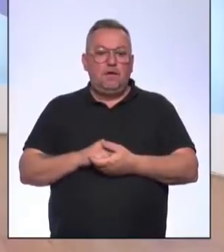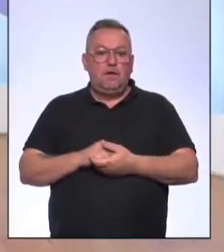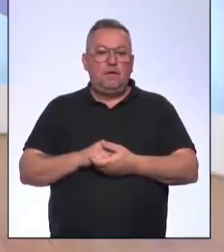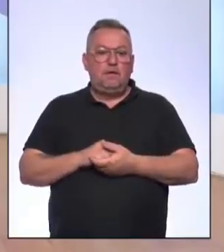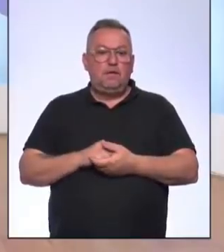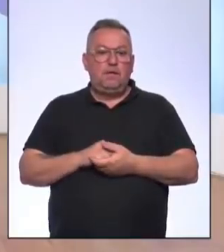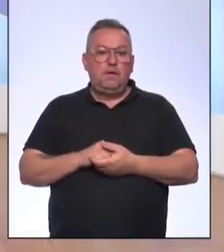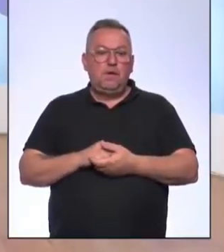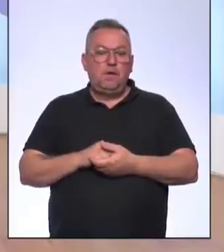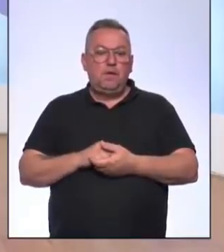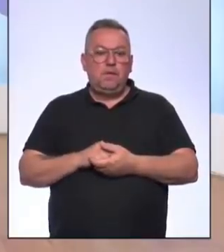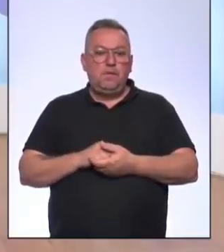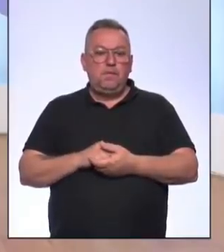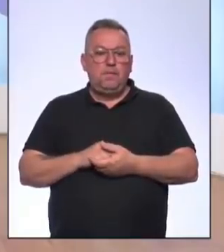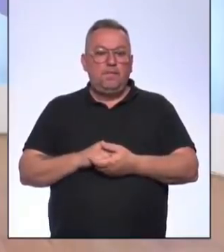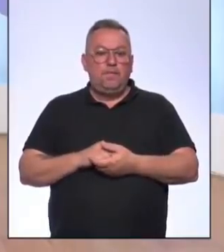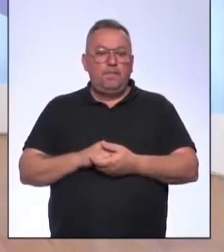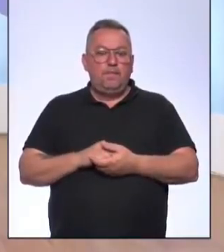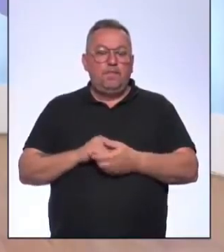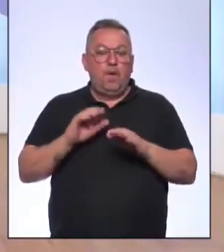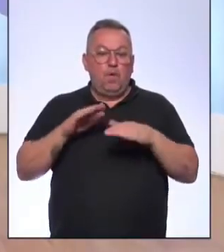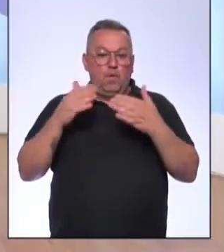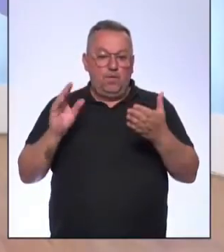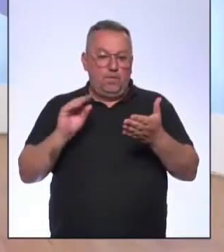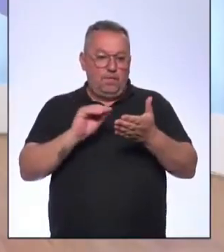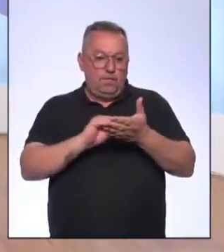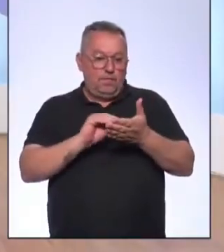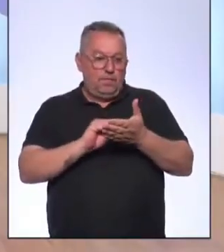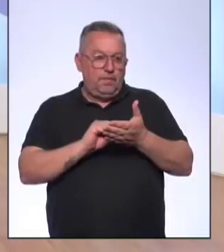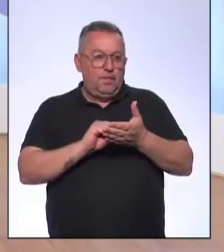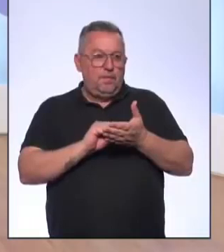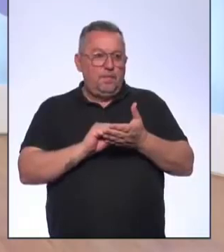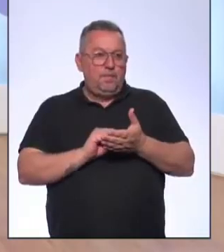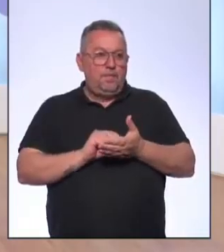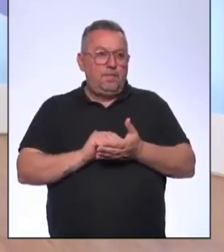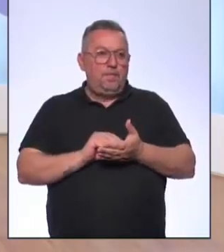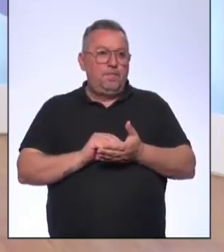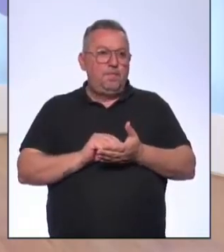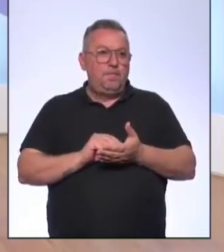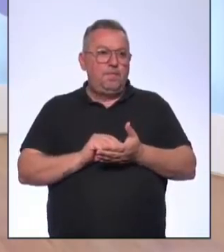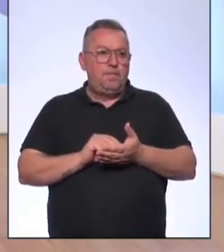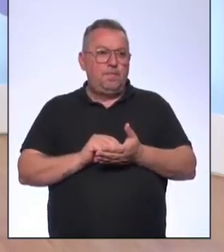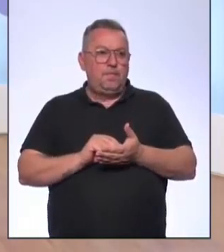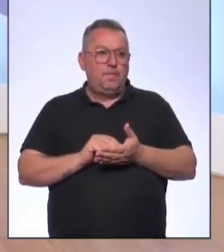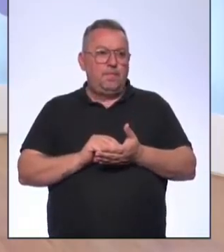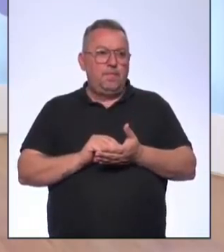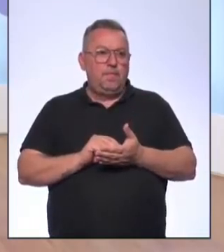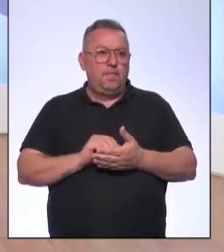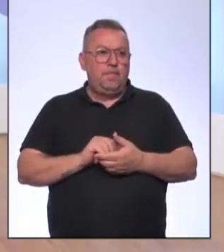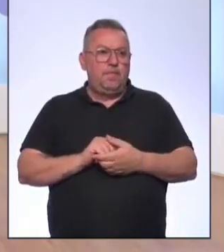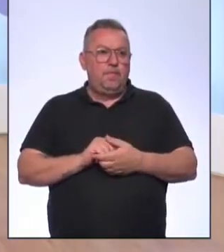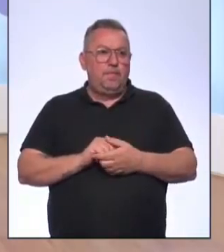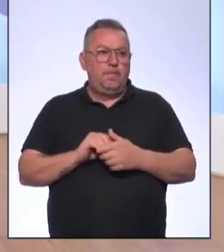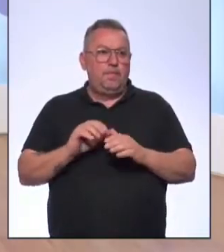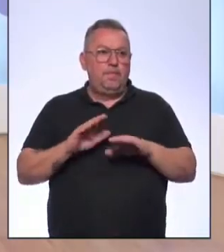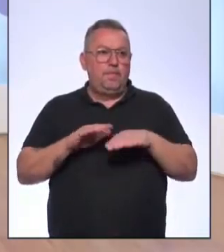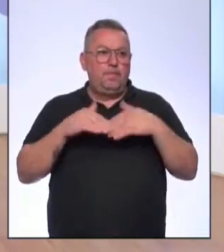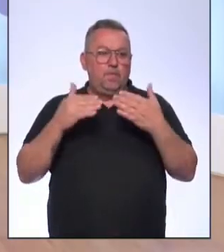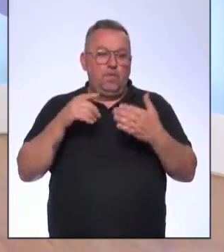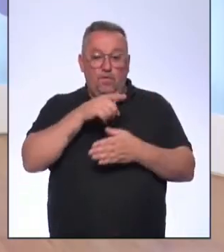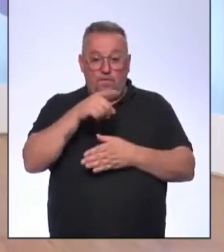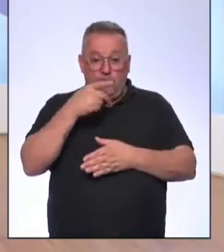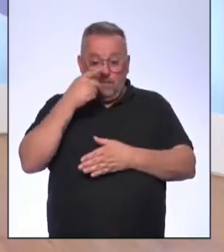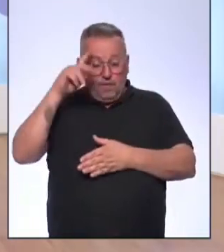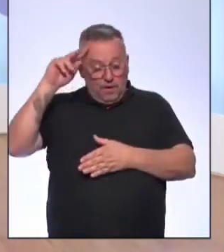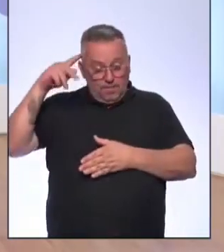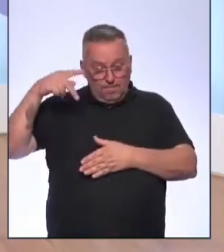young. Então, vocês, quando forem colocar... Opa, aqui não, vou ter que voltar um aqui. Young. Quando vocês forem falar de